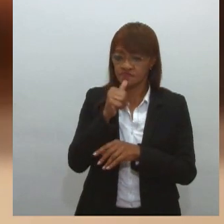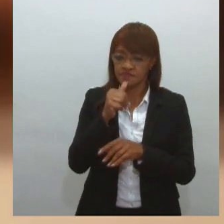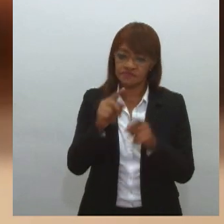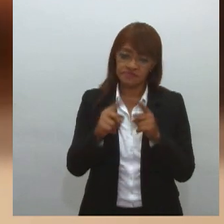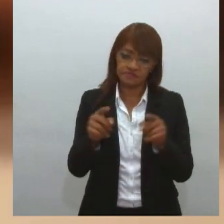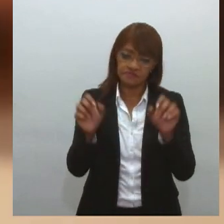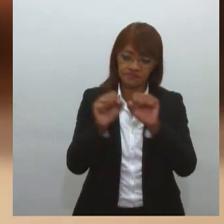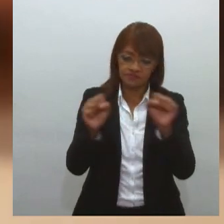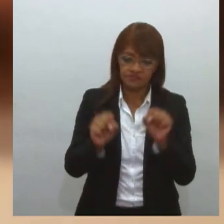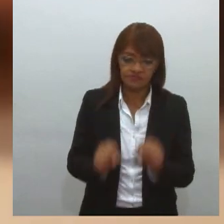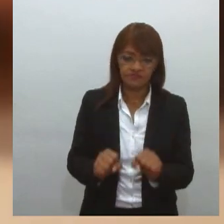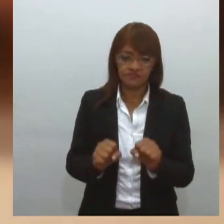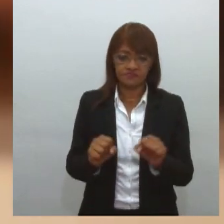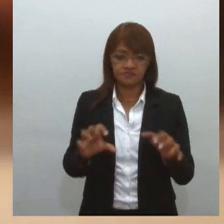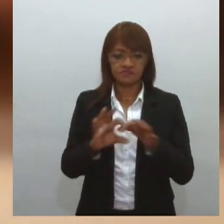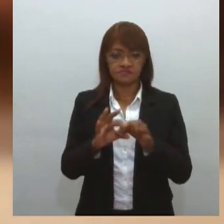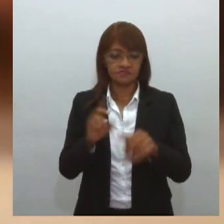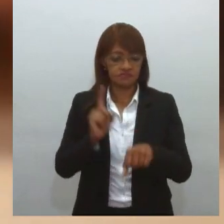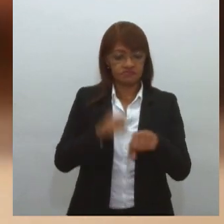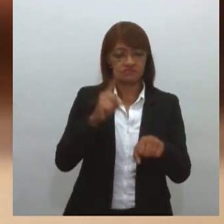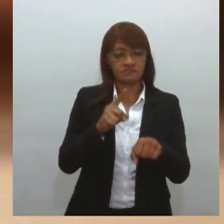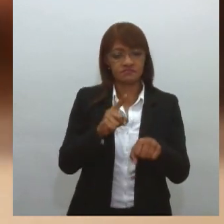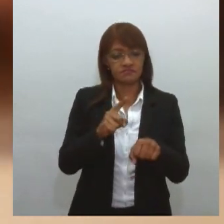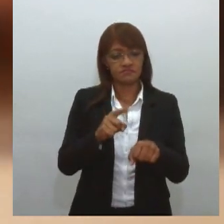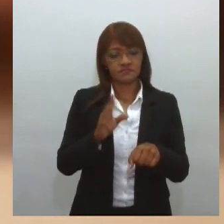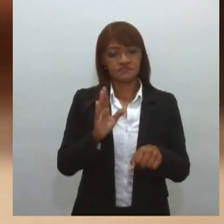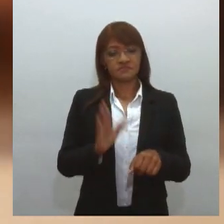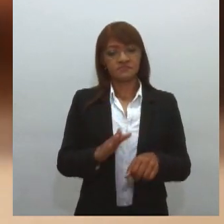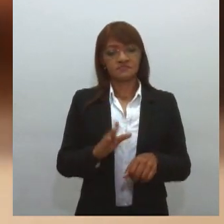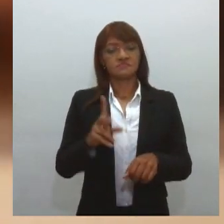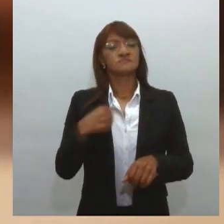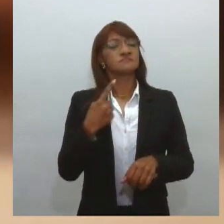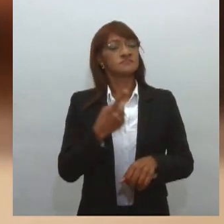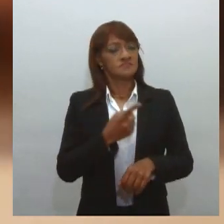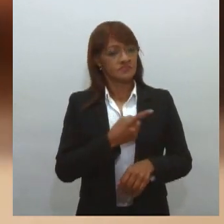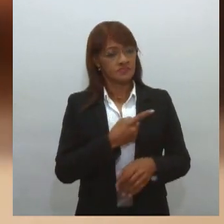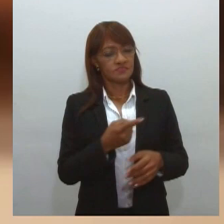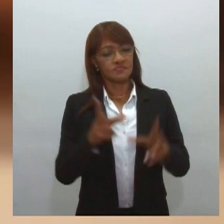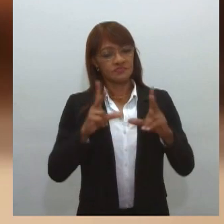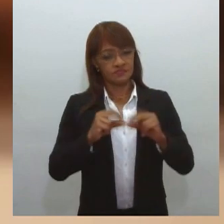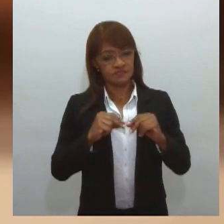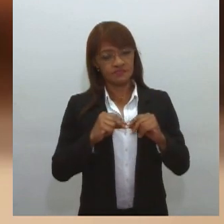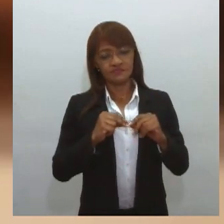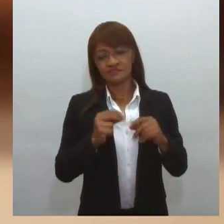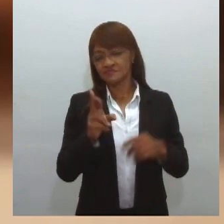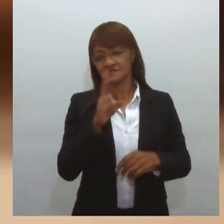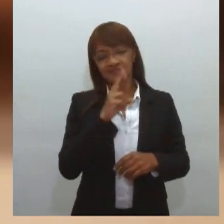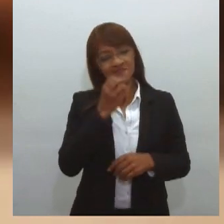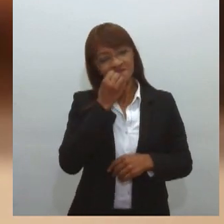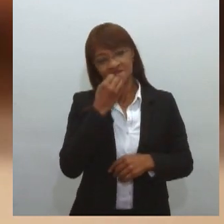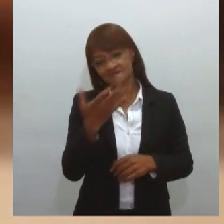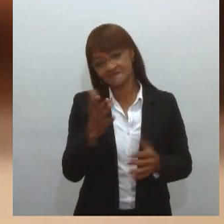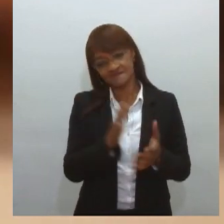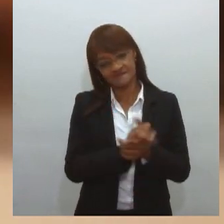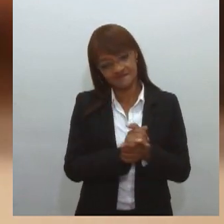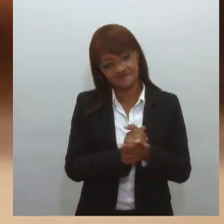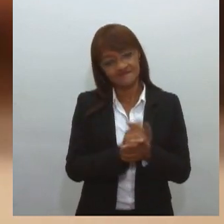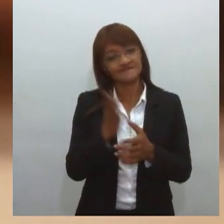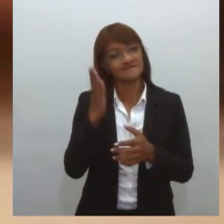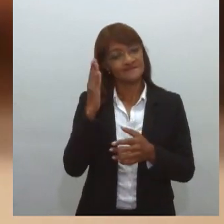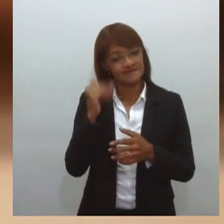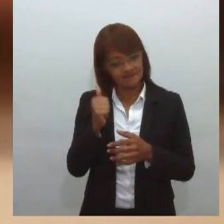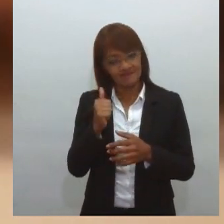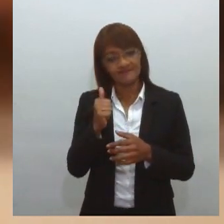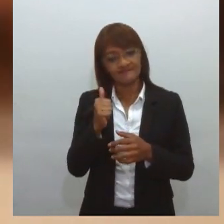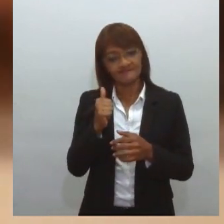chega imediatamente. E a gente tem tido um resultado incrível. Então, eu sei que é uma disputa pelos